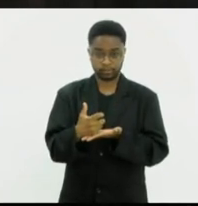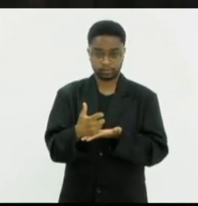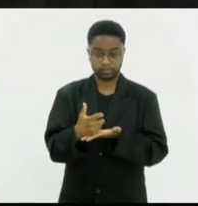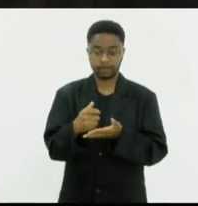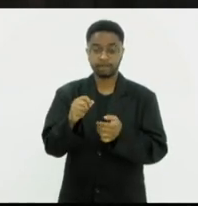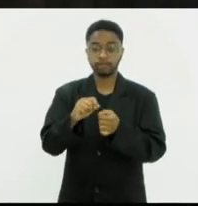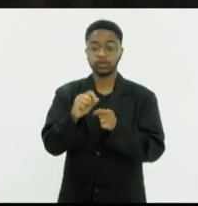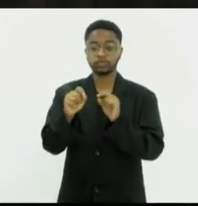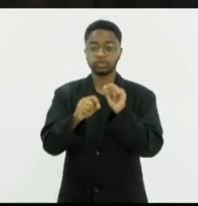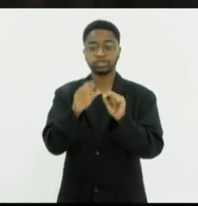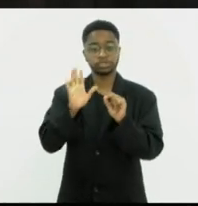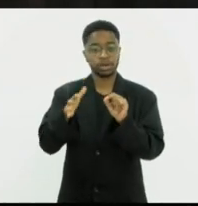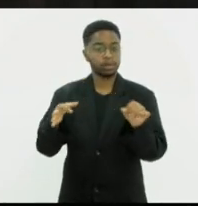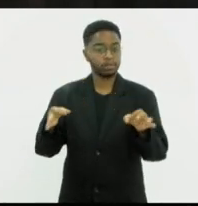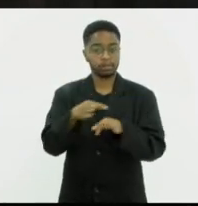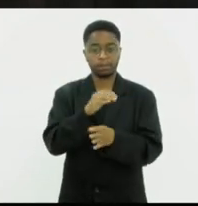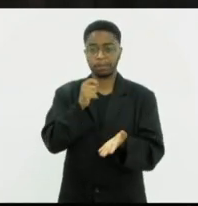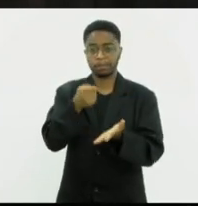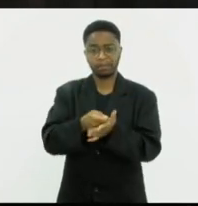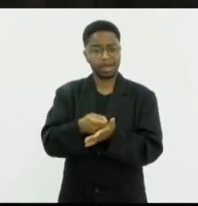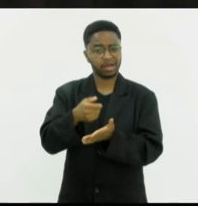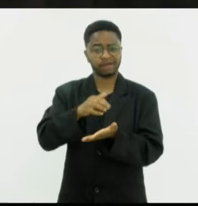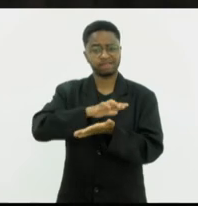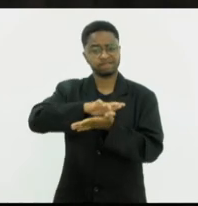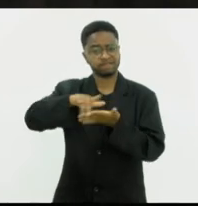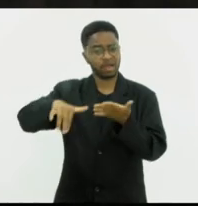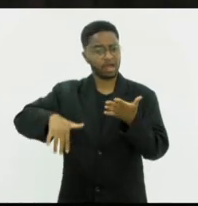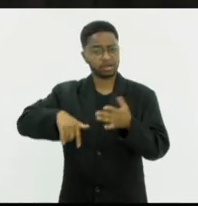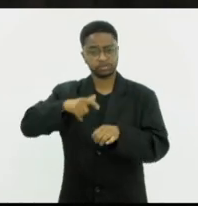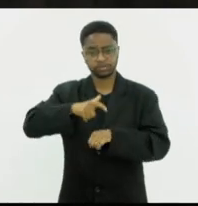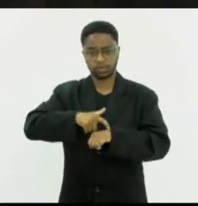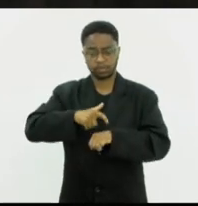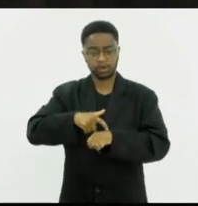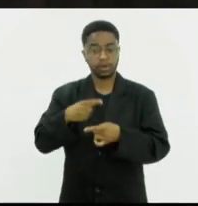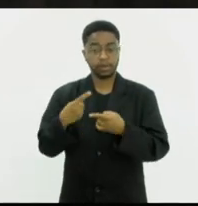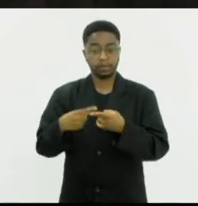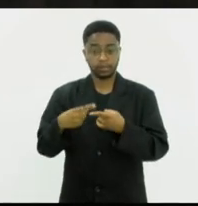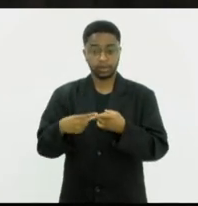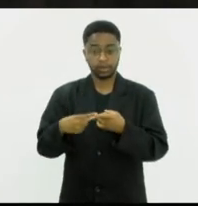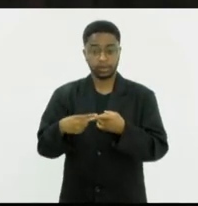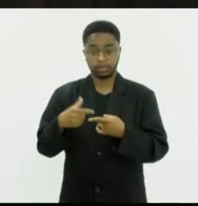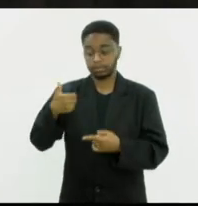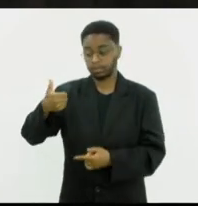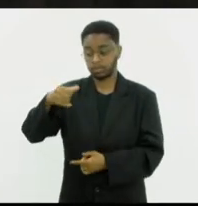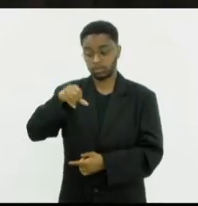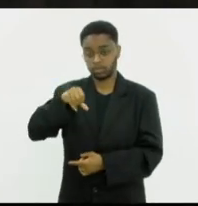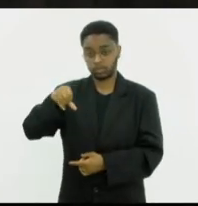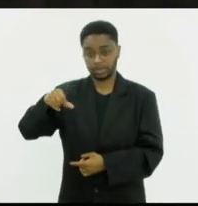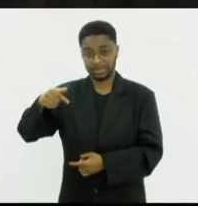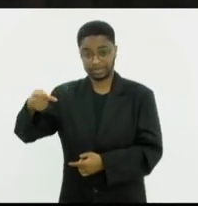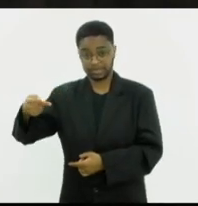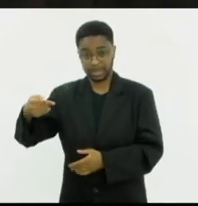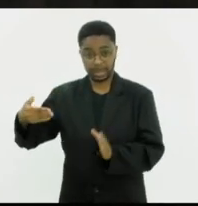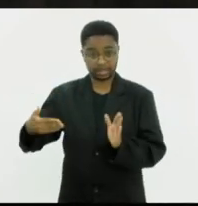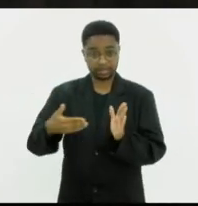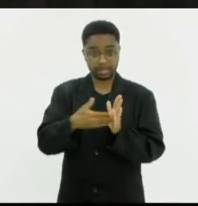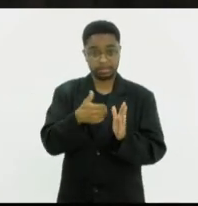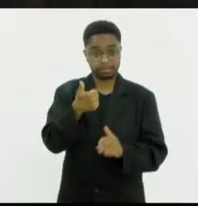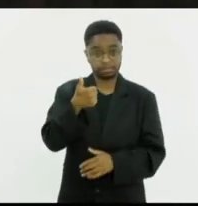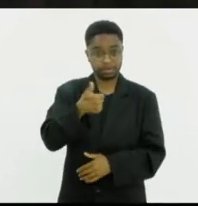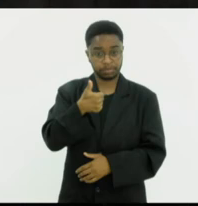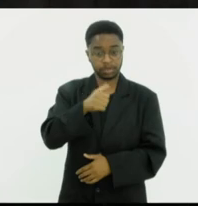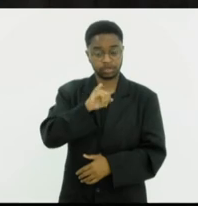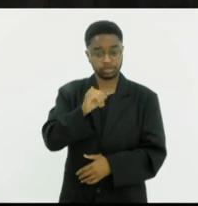ela já fosse paga diversas vezes, porque de 97 até 1º